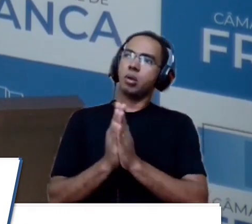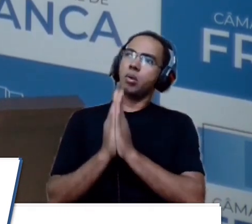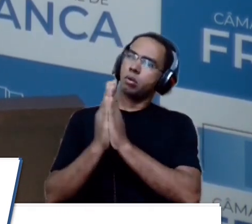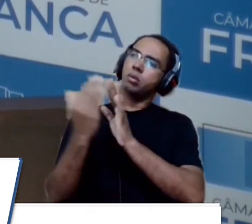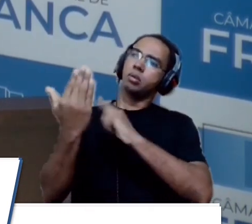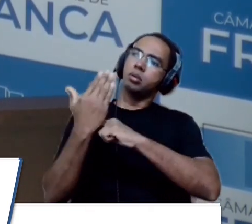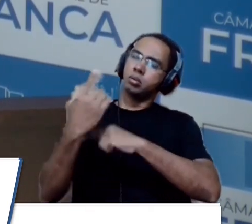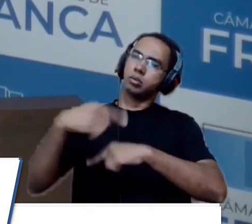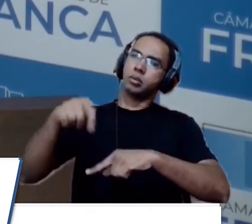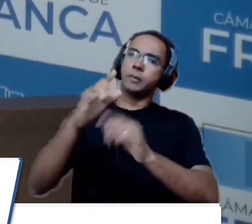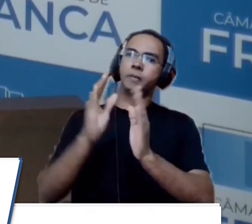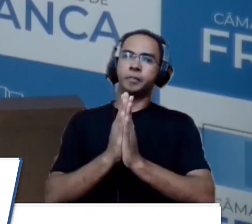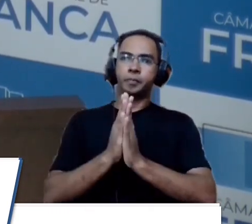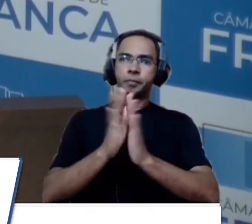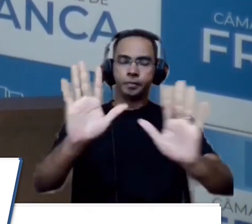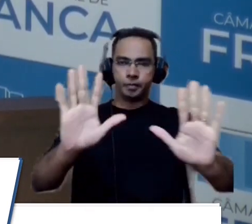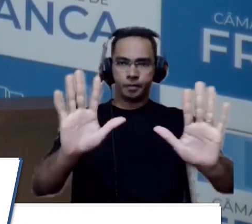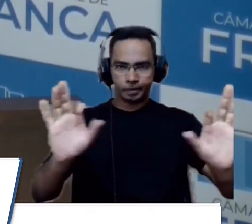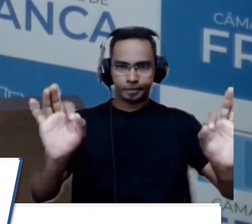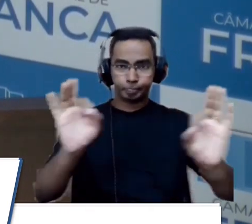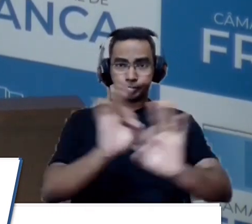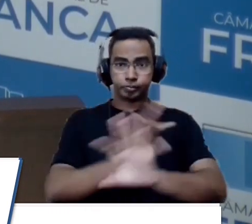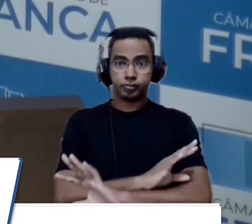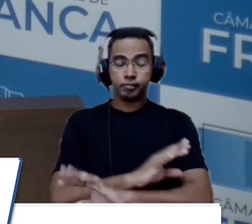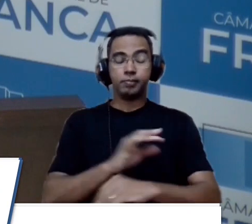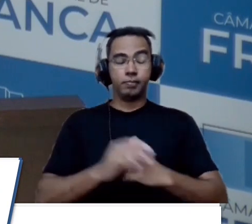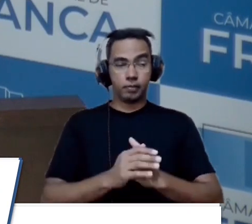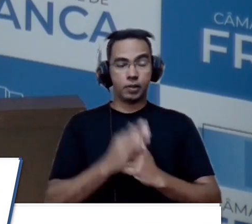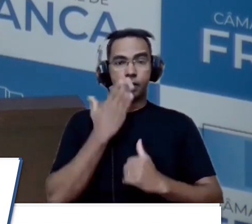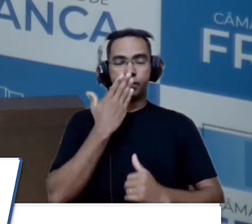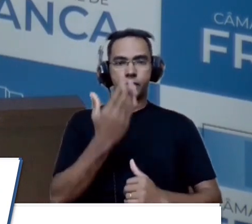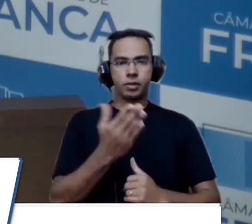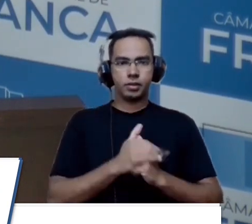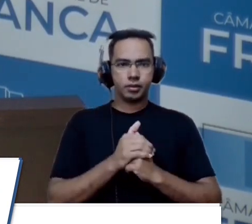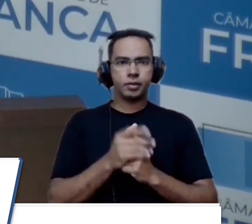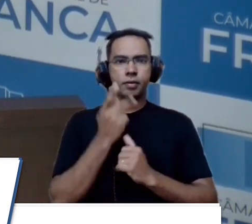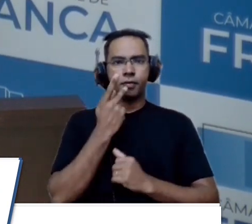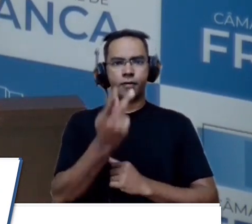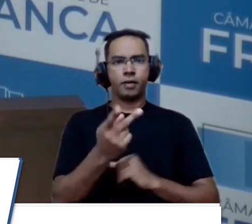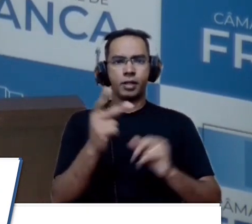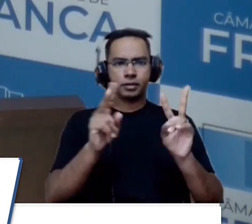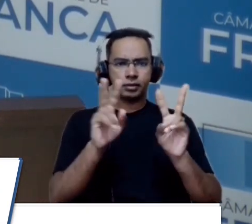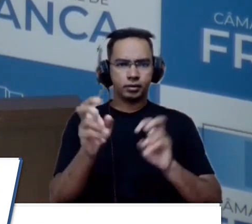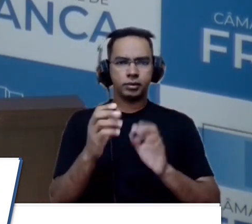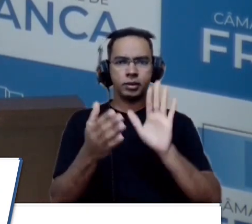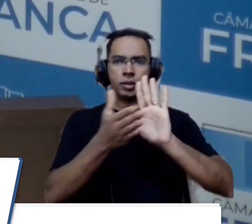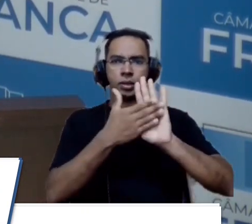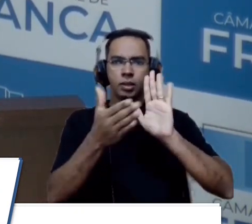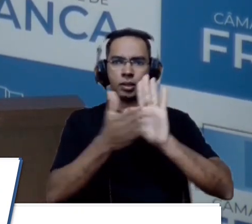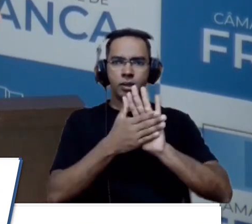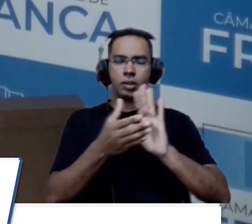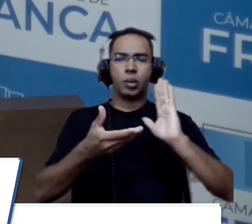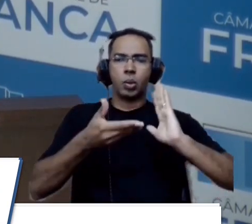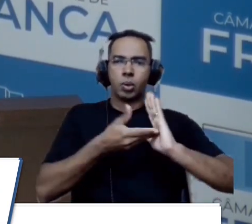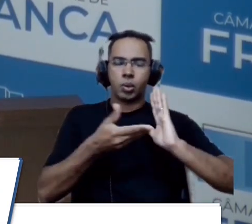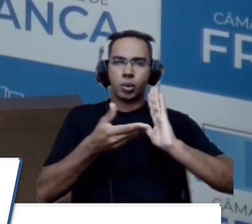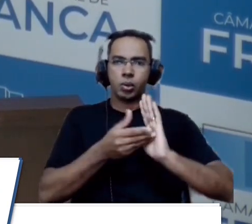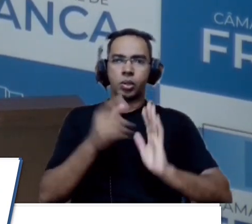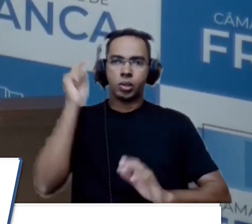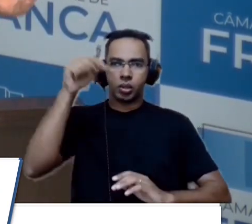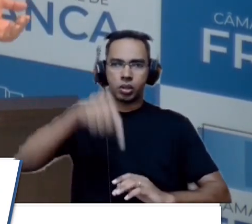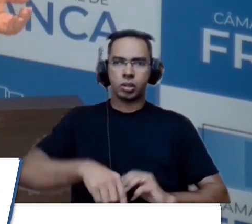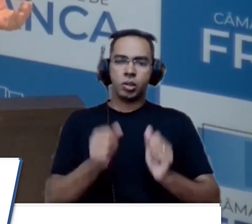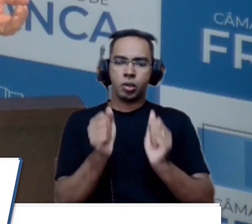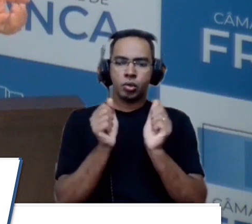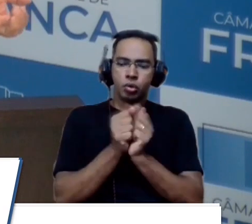para encerrar, então o meu pedido é assim, vamos falar mais sobre isso, é uma pauta de congresso, mas vamos nós aqui juntar forças, porque